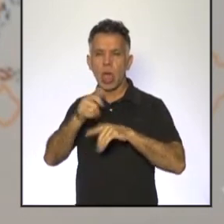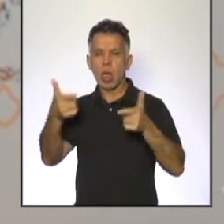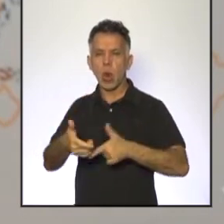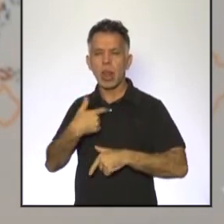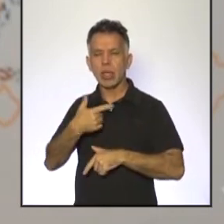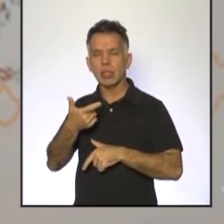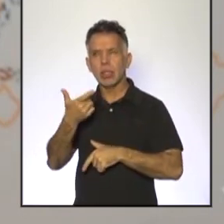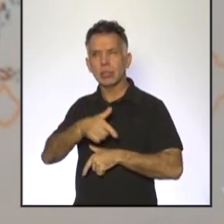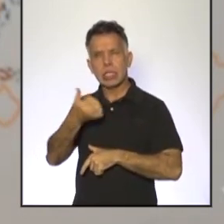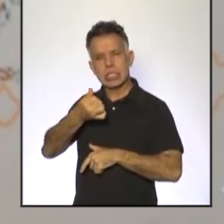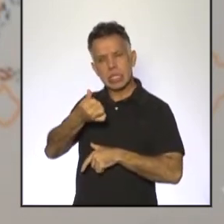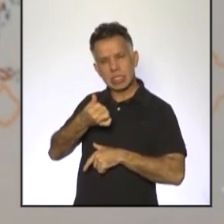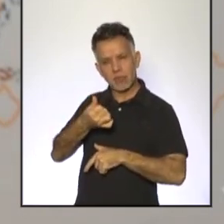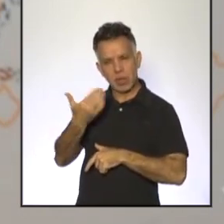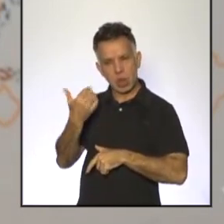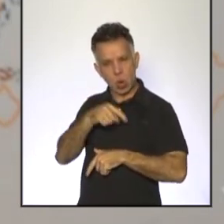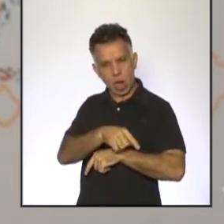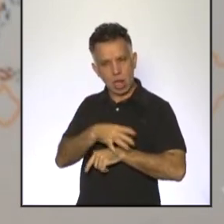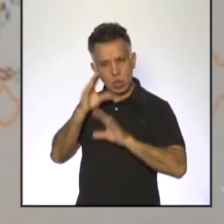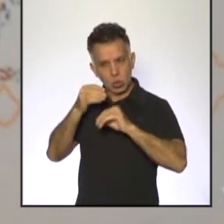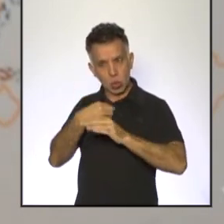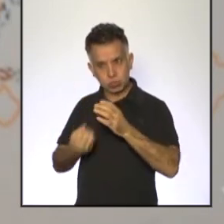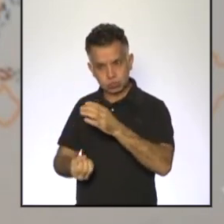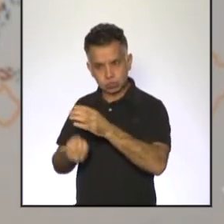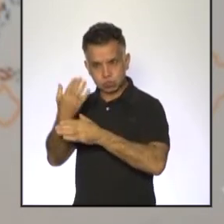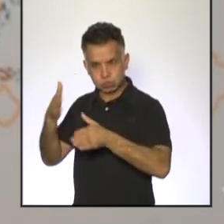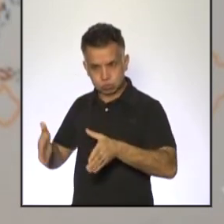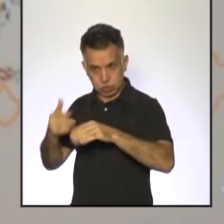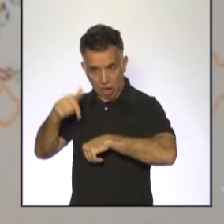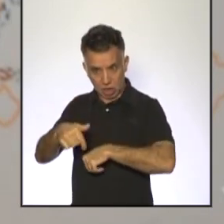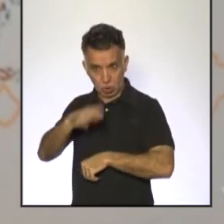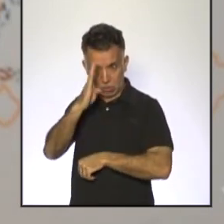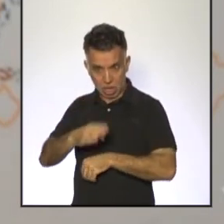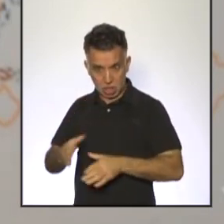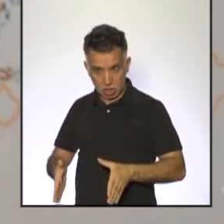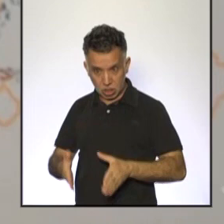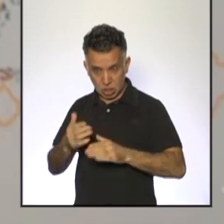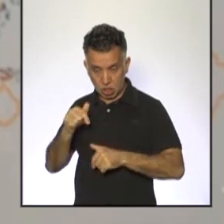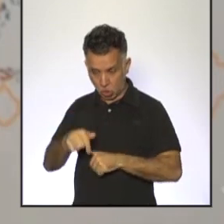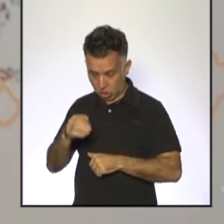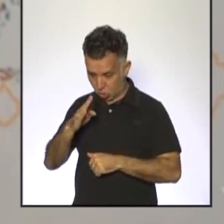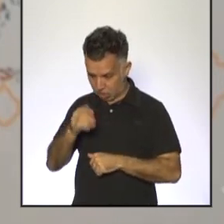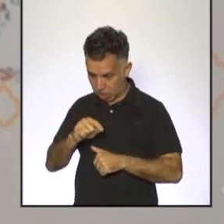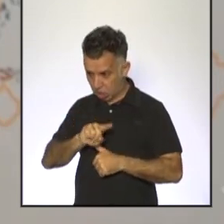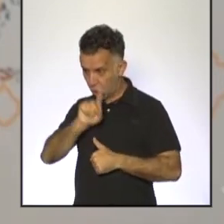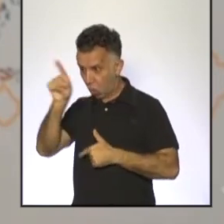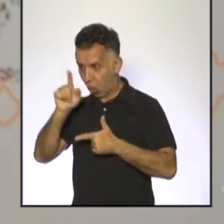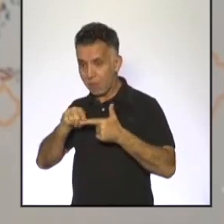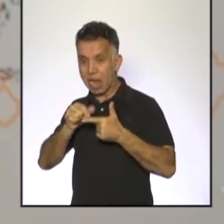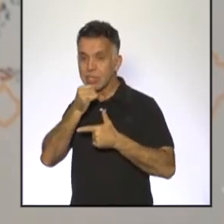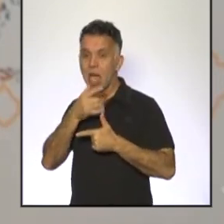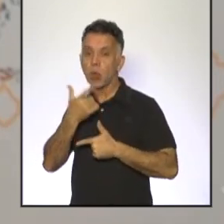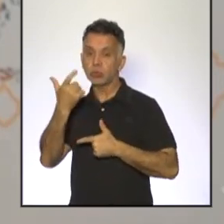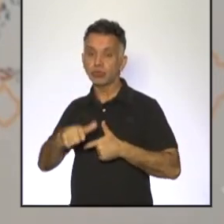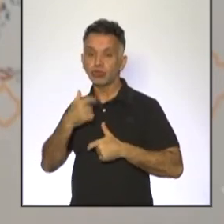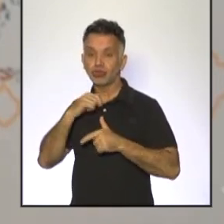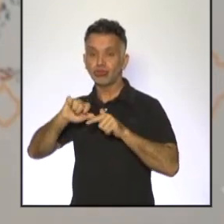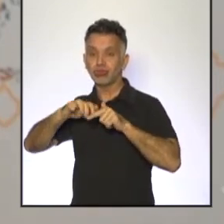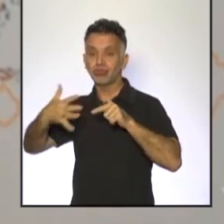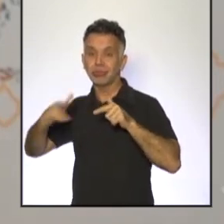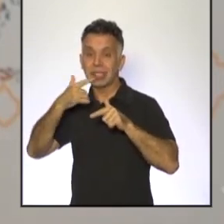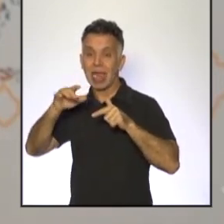agora na sexta-noite, entrou em erupção. Sexta-noite aqui no Brasil, sábado de manhã lá na Indonésia, entrou em erupção